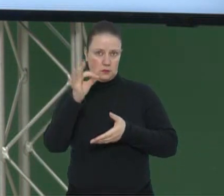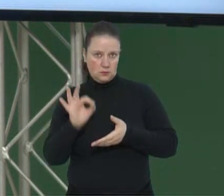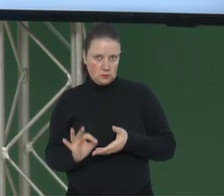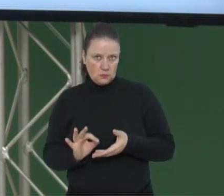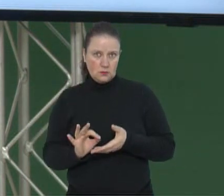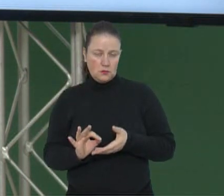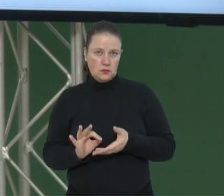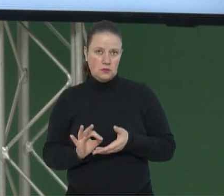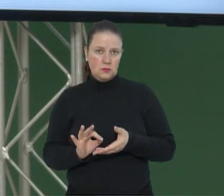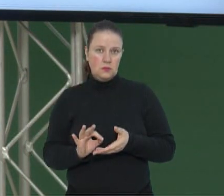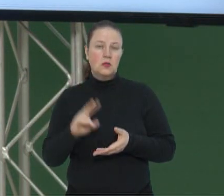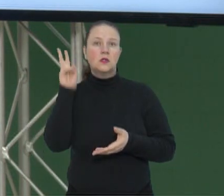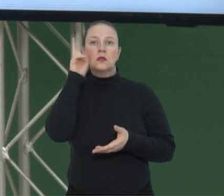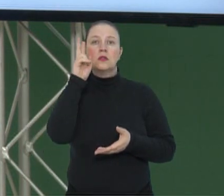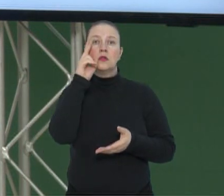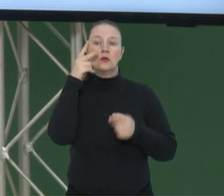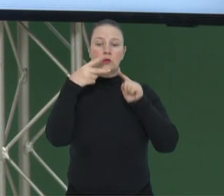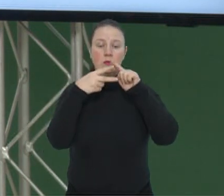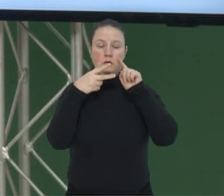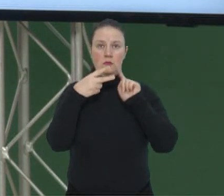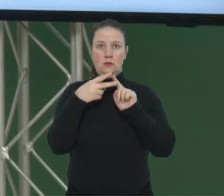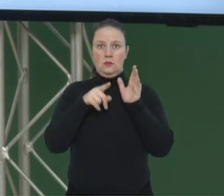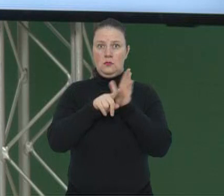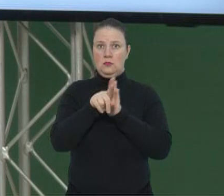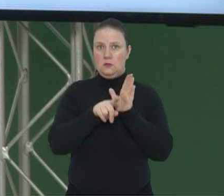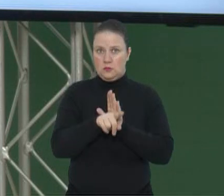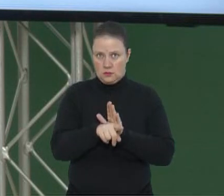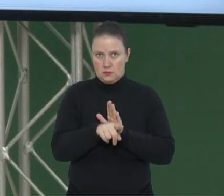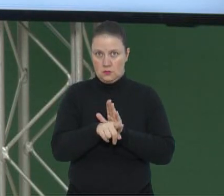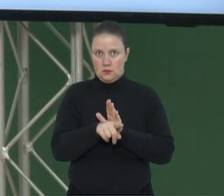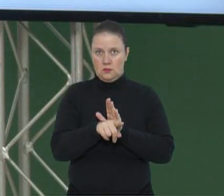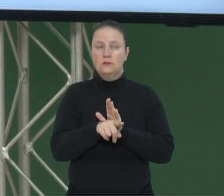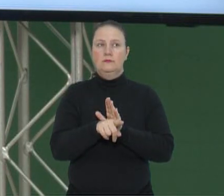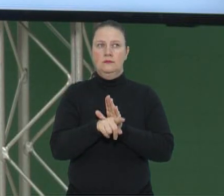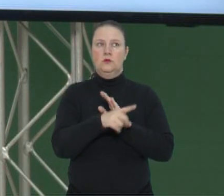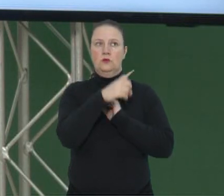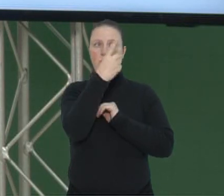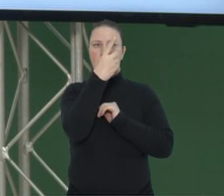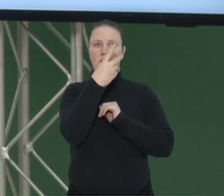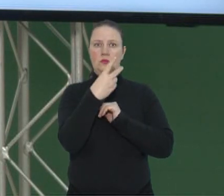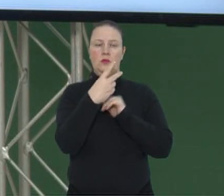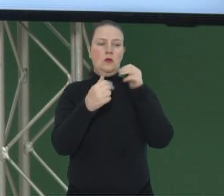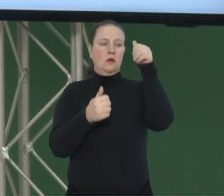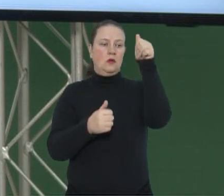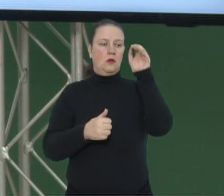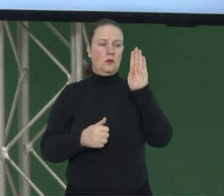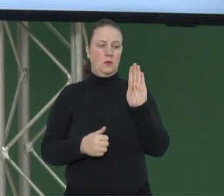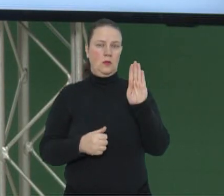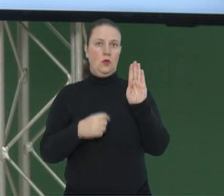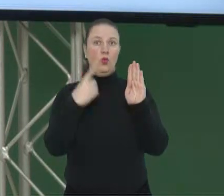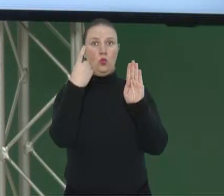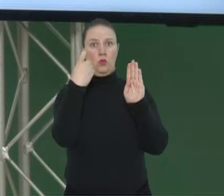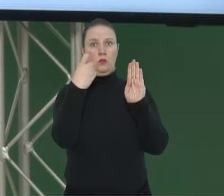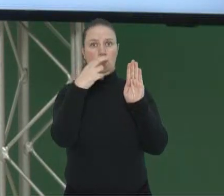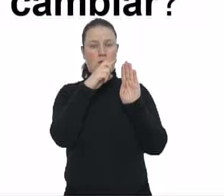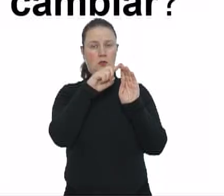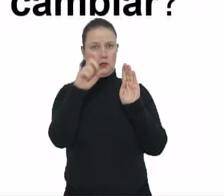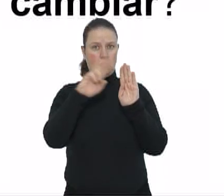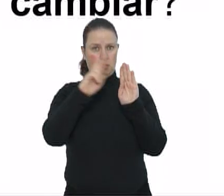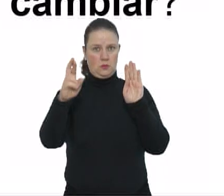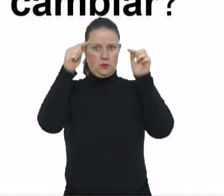retomar, tá? Lembrem, são duas questões, tá? Com duas alternativas cada, uma delas é a correta.